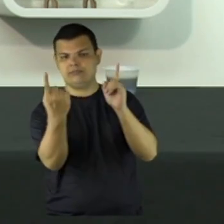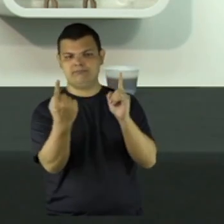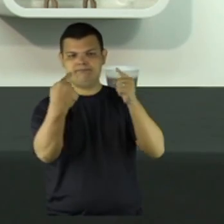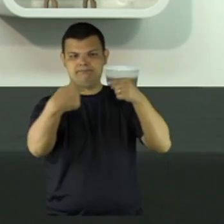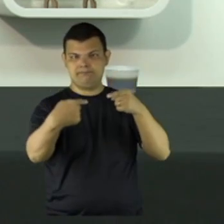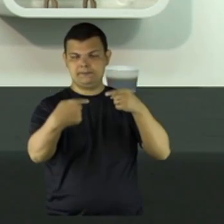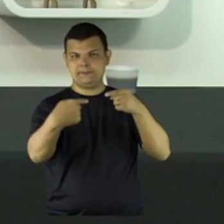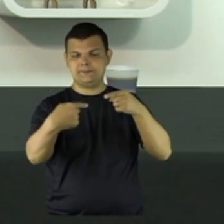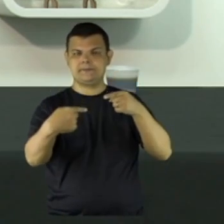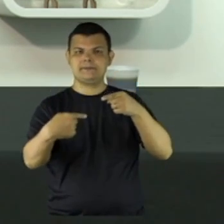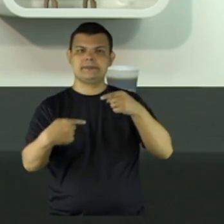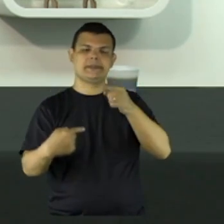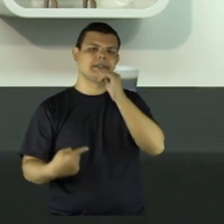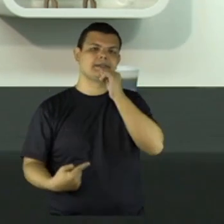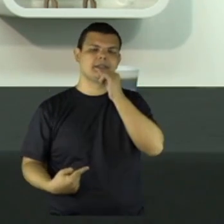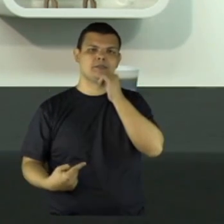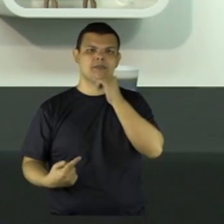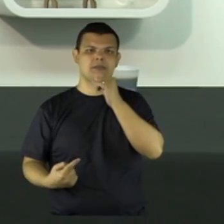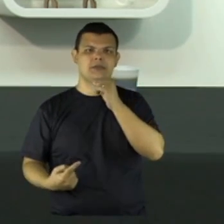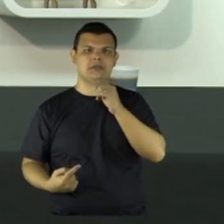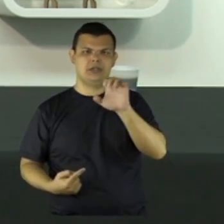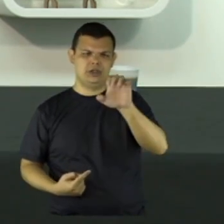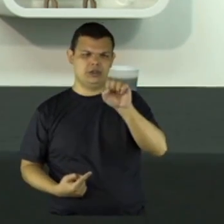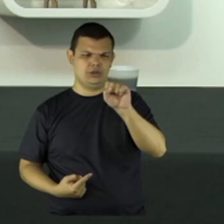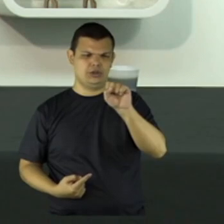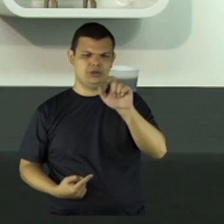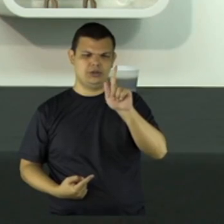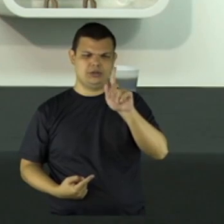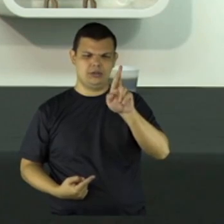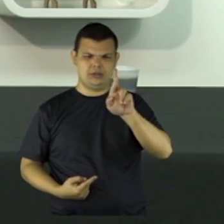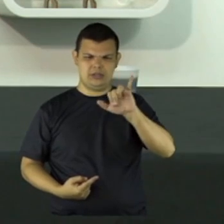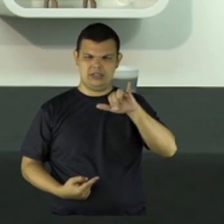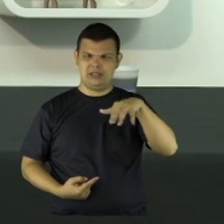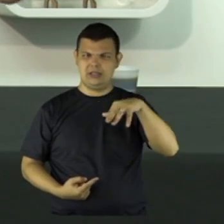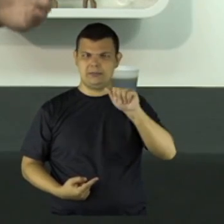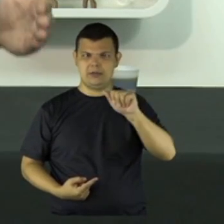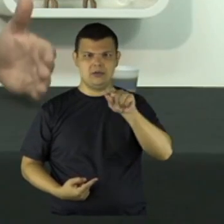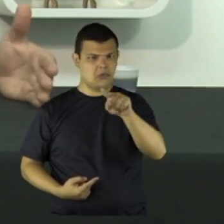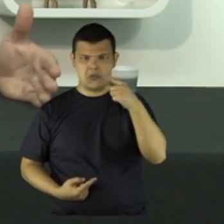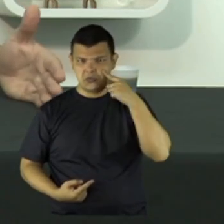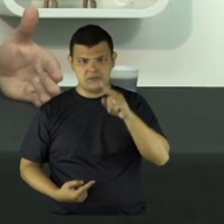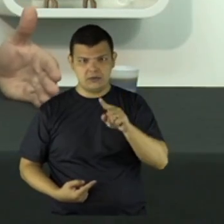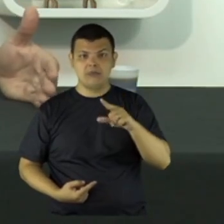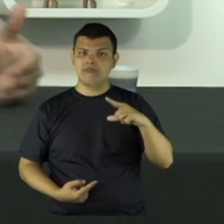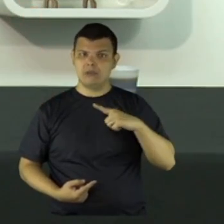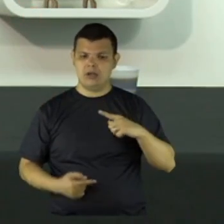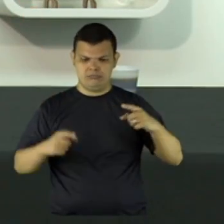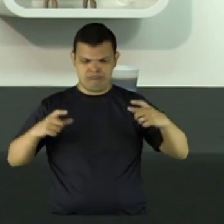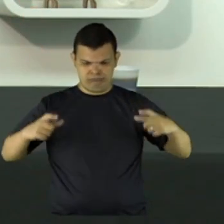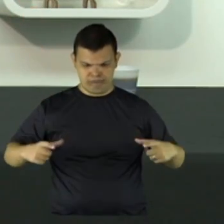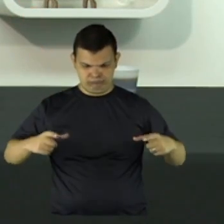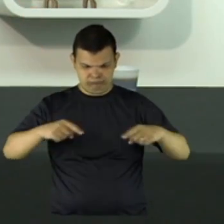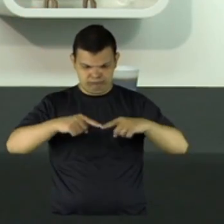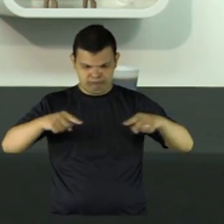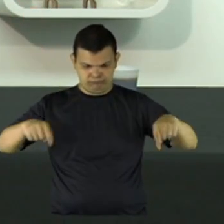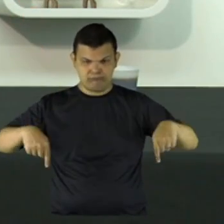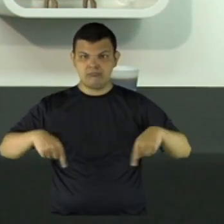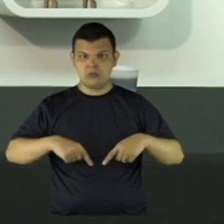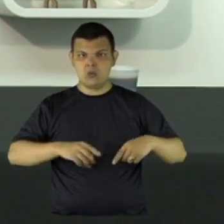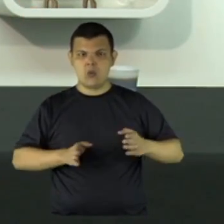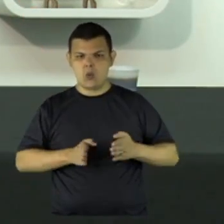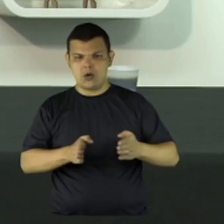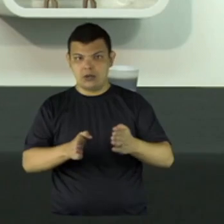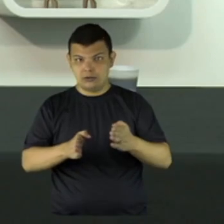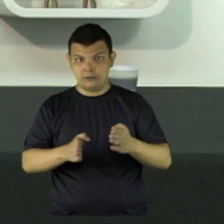Então a gente tem na esgrima, quem nunca viu a esgrima, é uma luta onde 2 lutadores ficam em um espaço de um